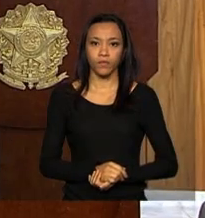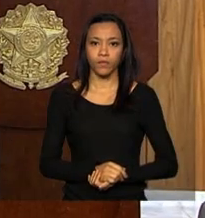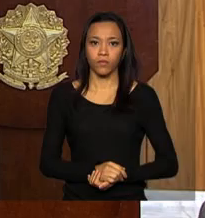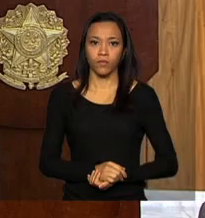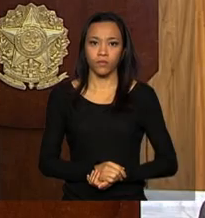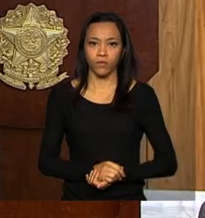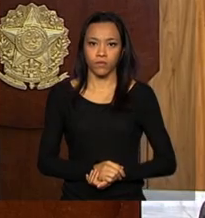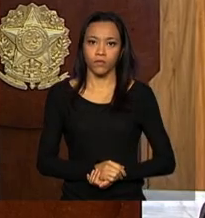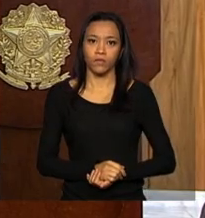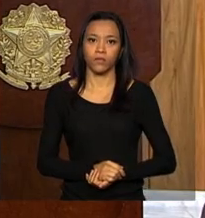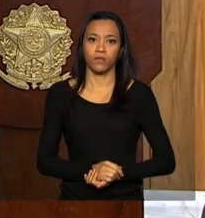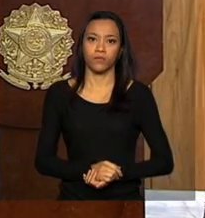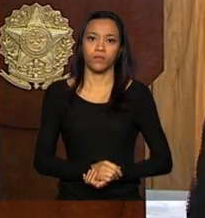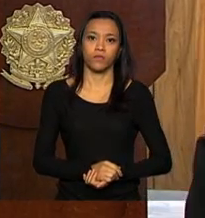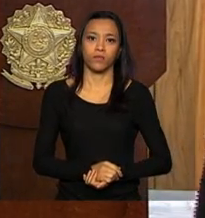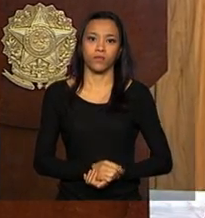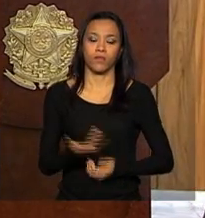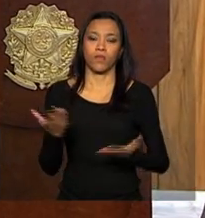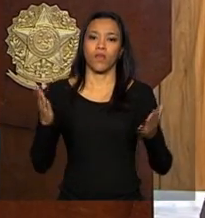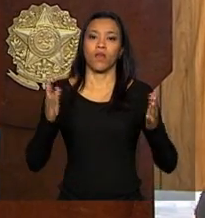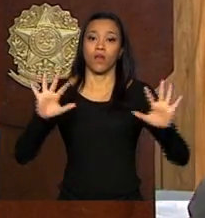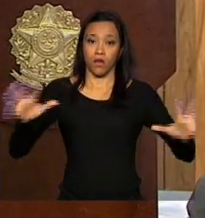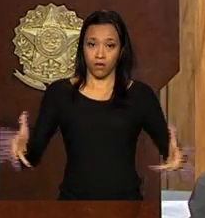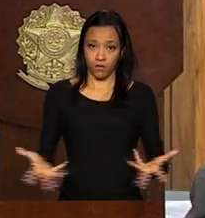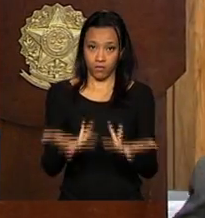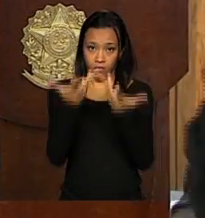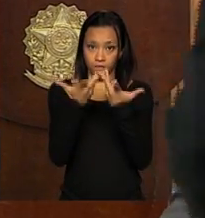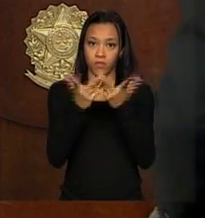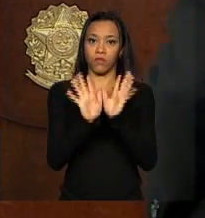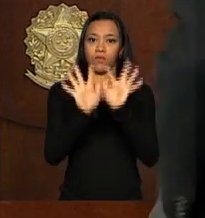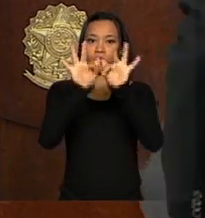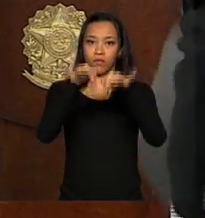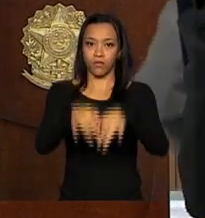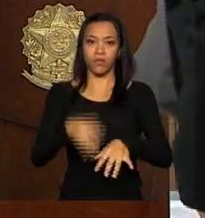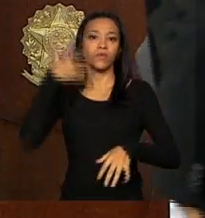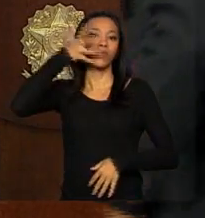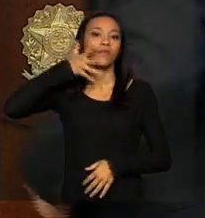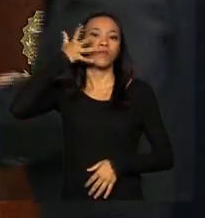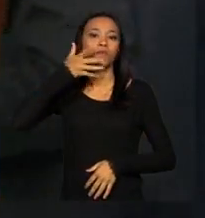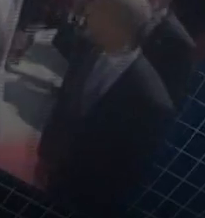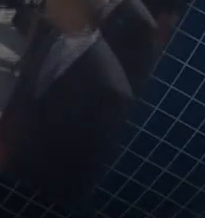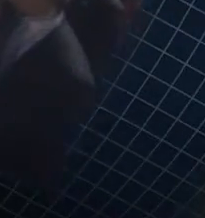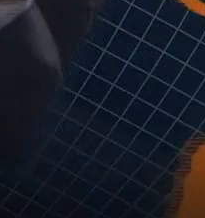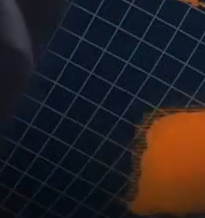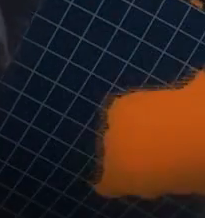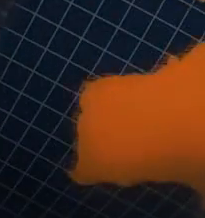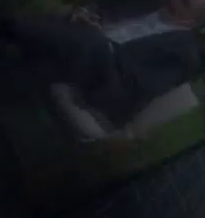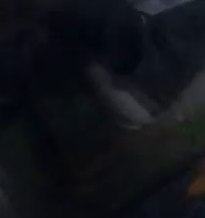Está encerrada esta declaração à imprensa.